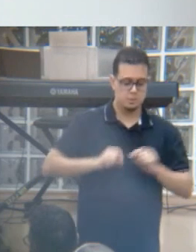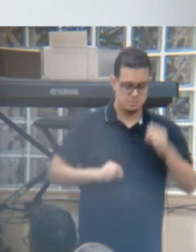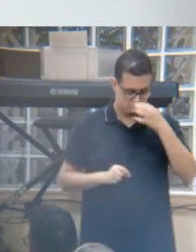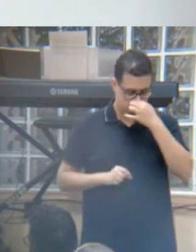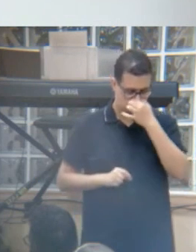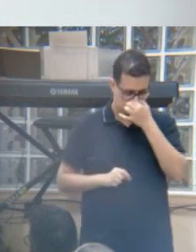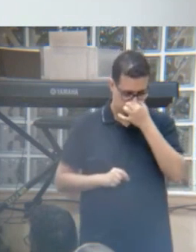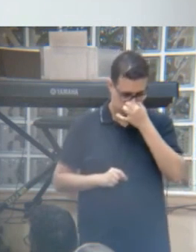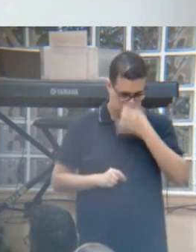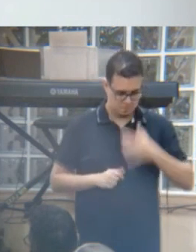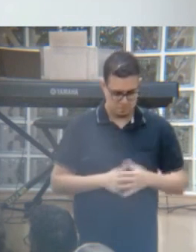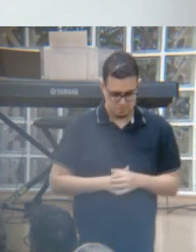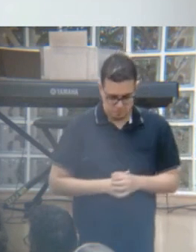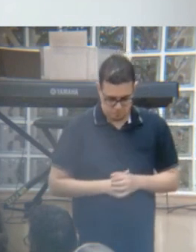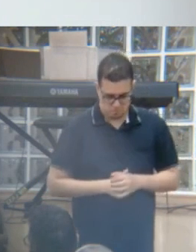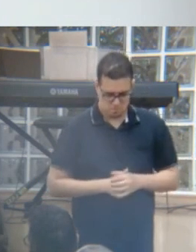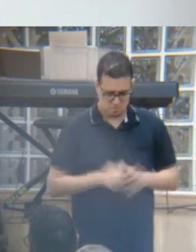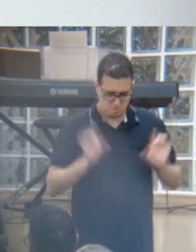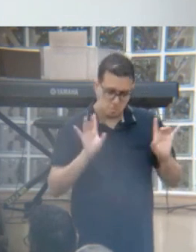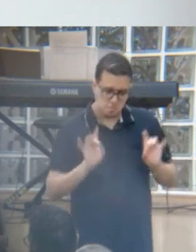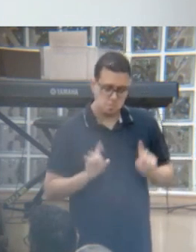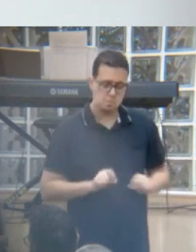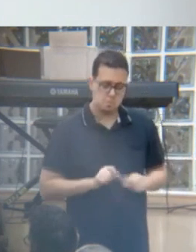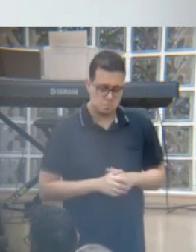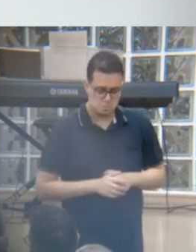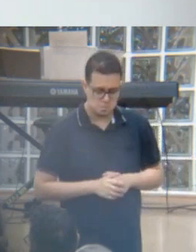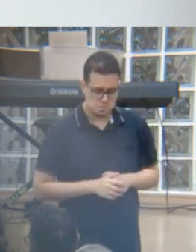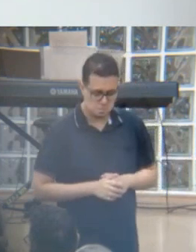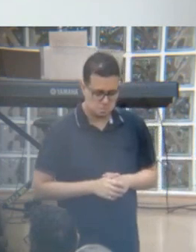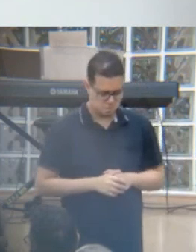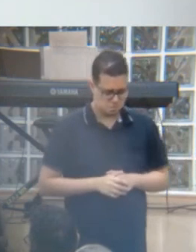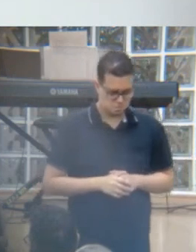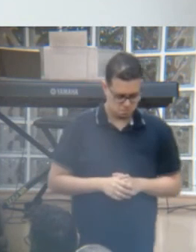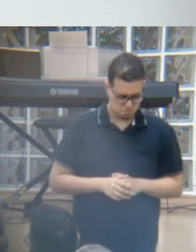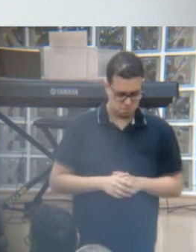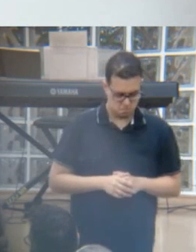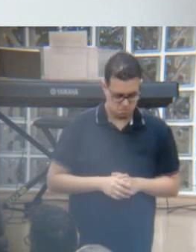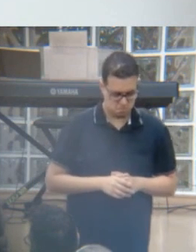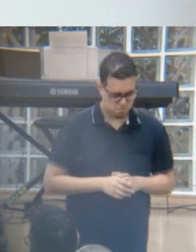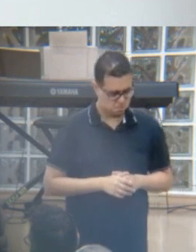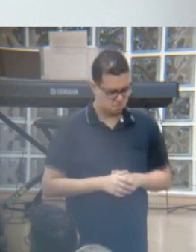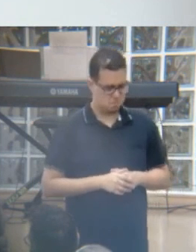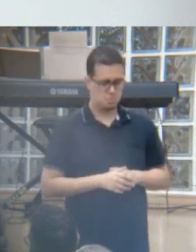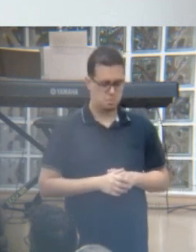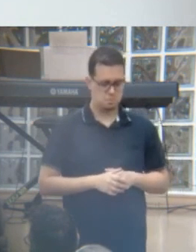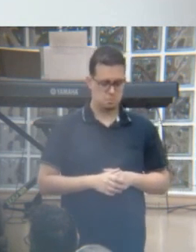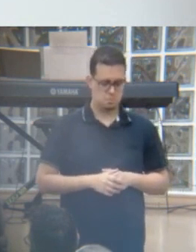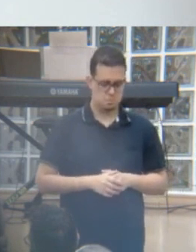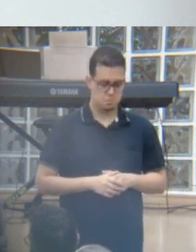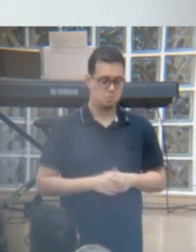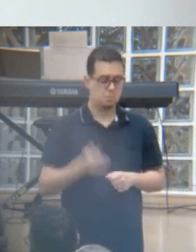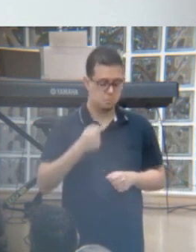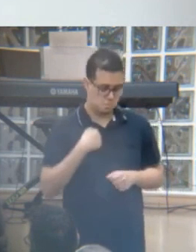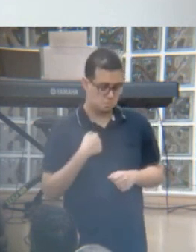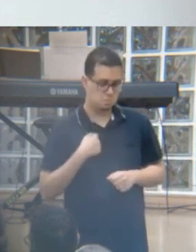E neste caso em especial, tirando aqui, creio que uma interpretação saudável,